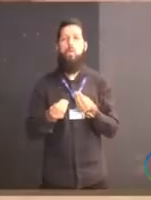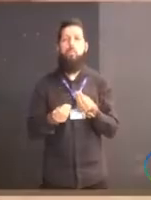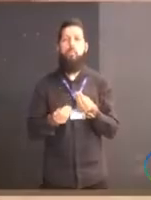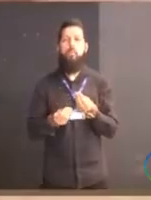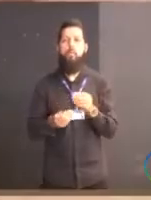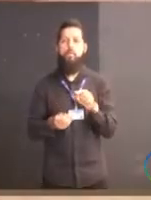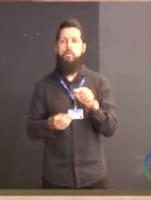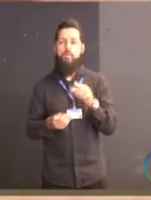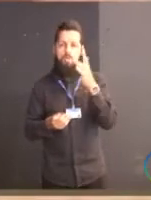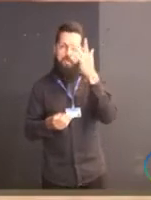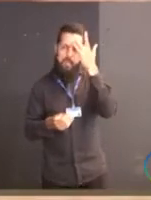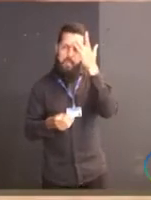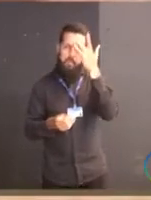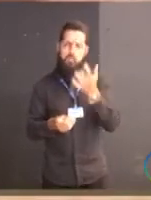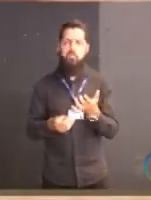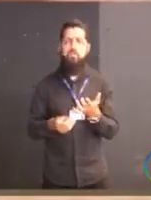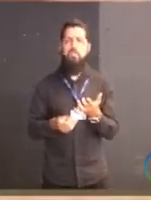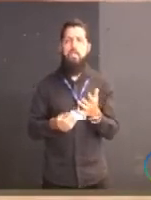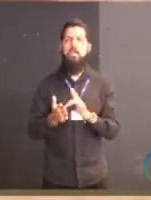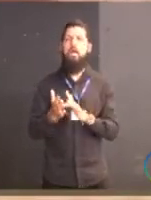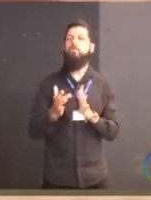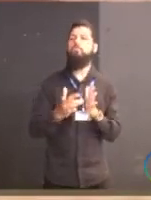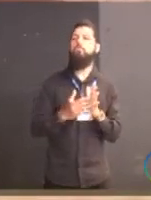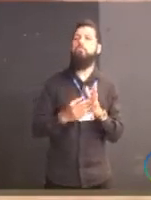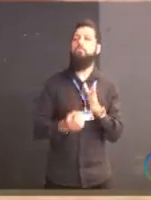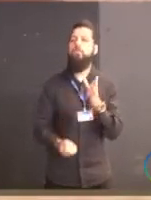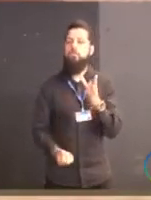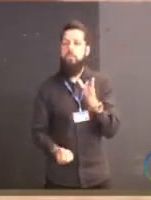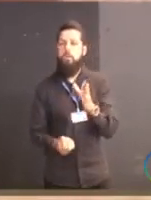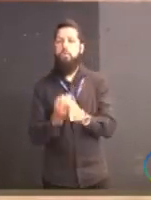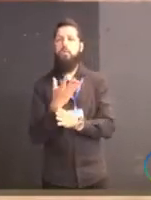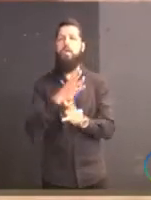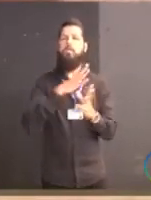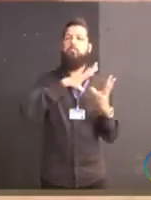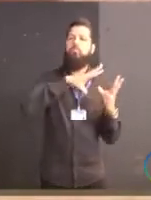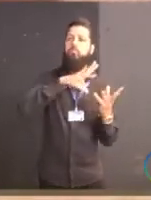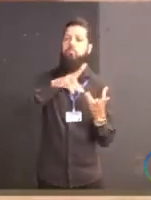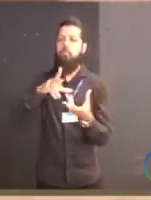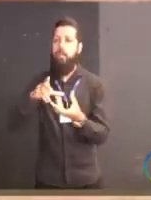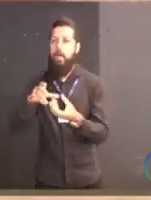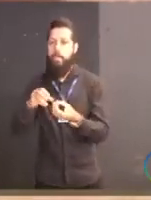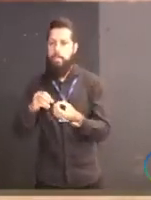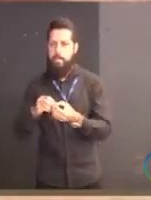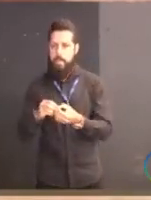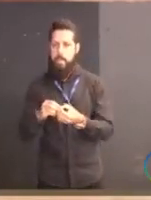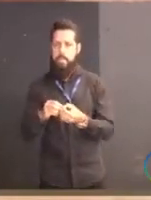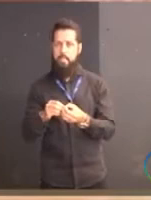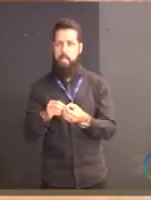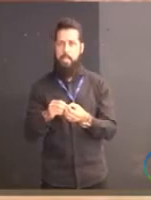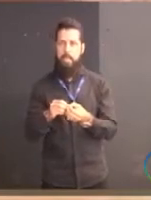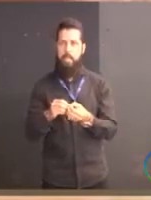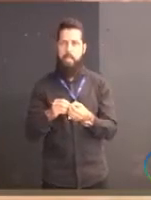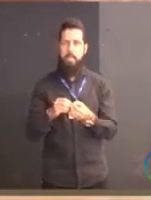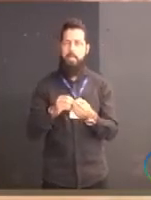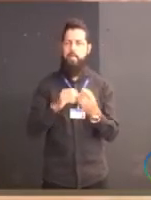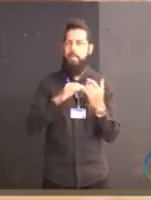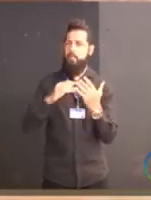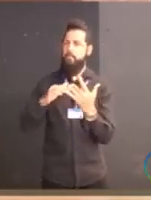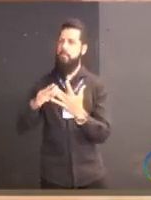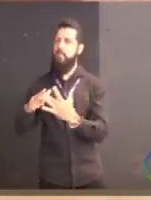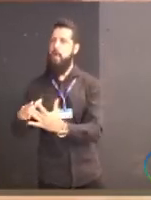nosso planeta, incumbido por Deus, ou um espírito que evoluiu na Terra e superou a condição